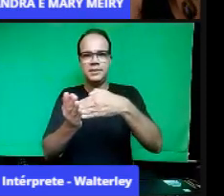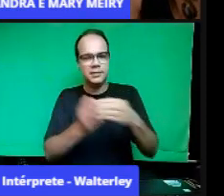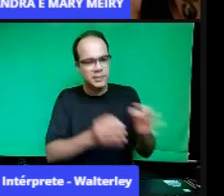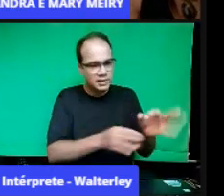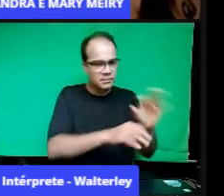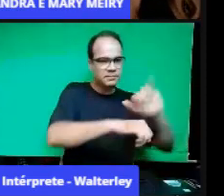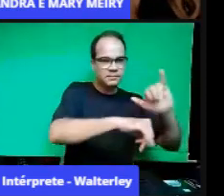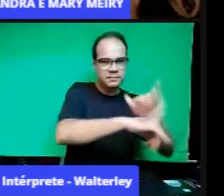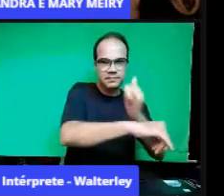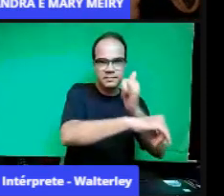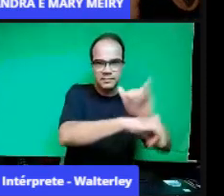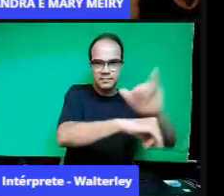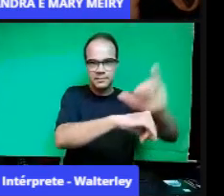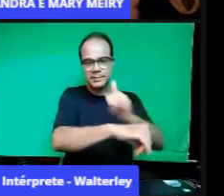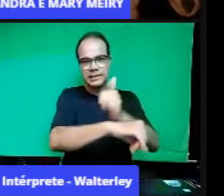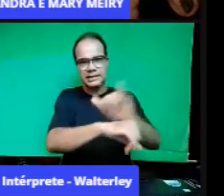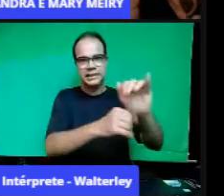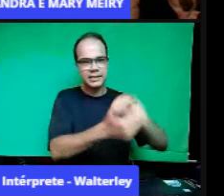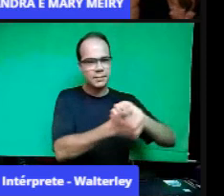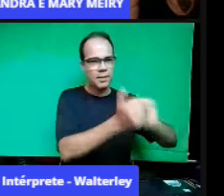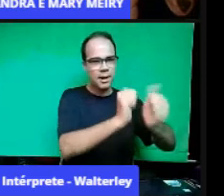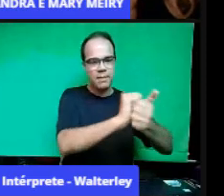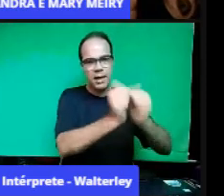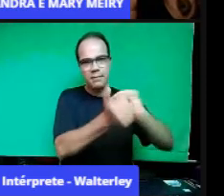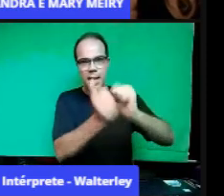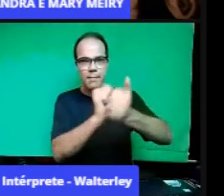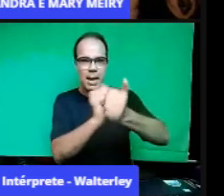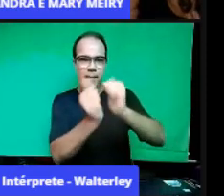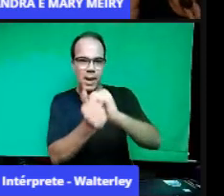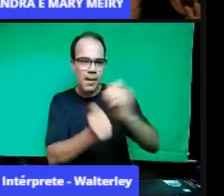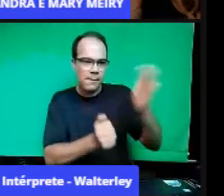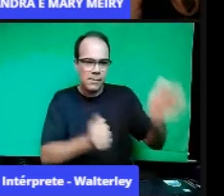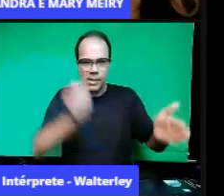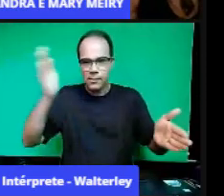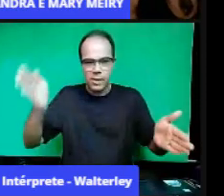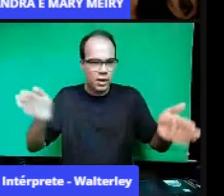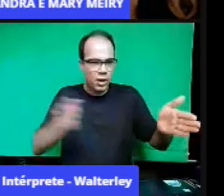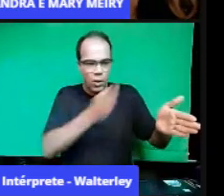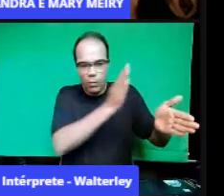de estratégias curriculares. Ele é todo embasado no